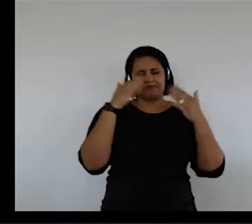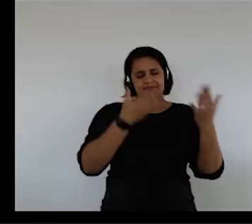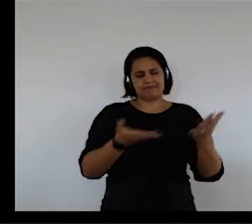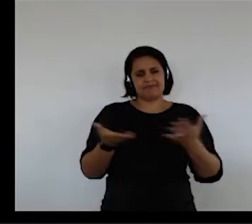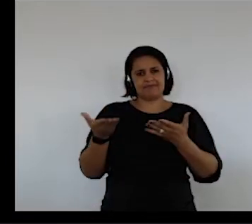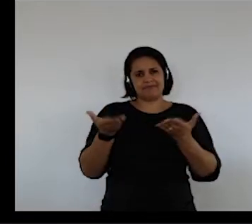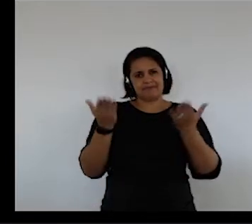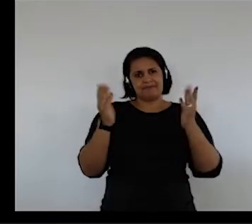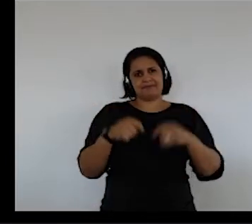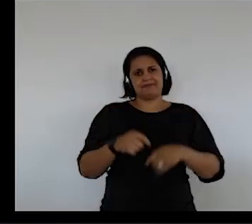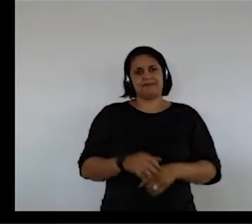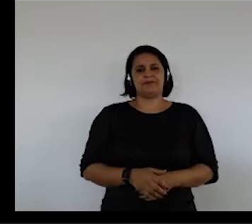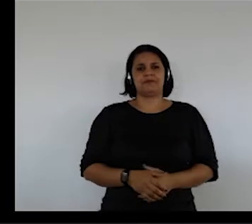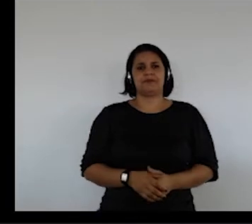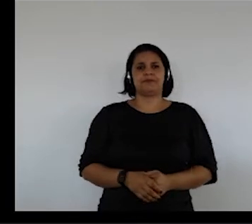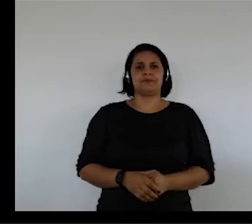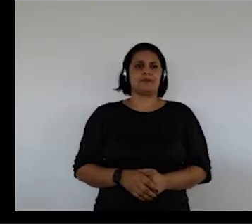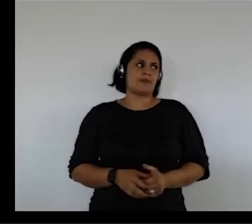A palavra é toda sua.